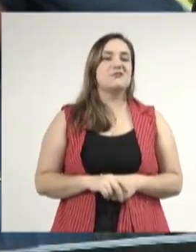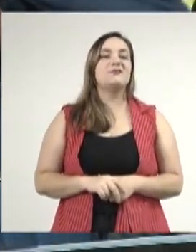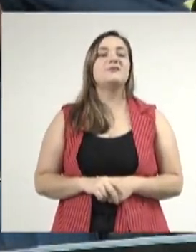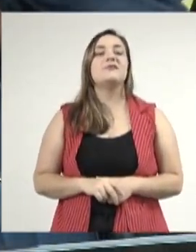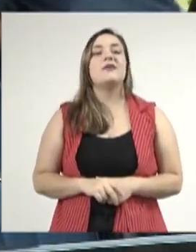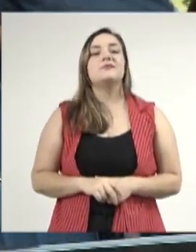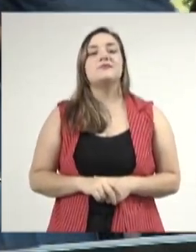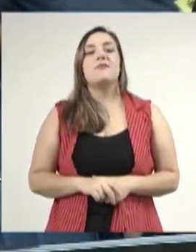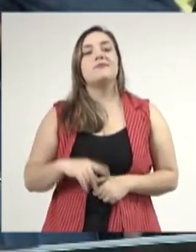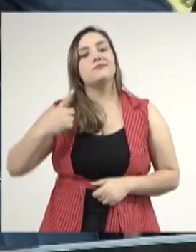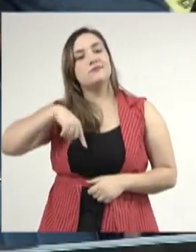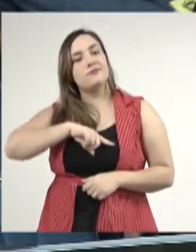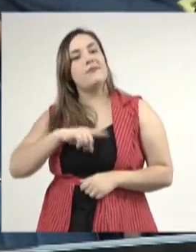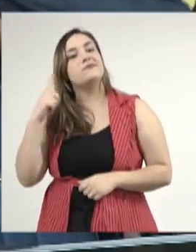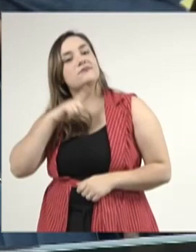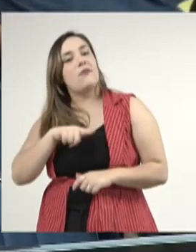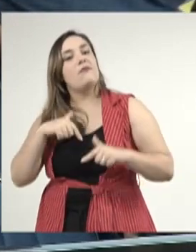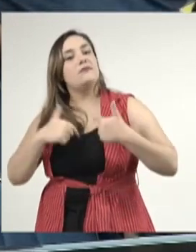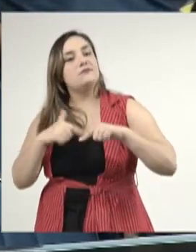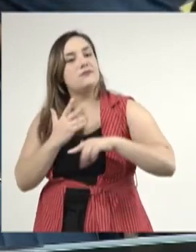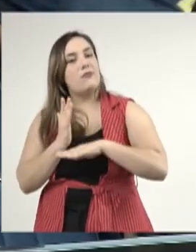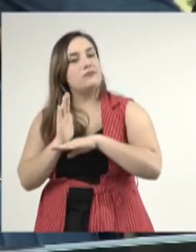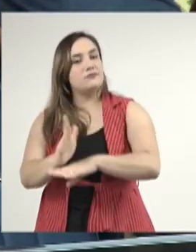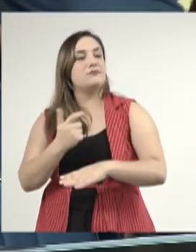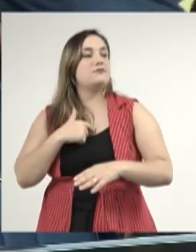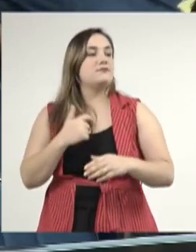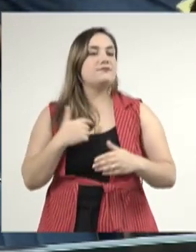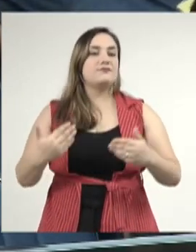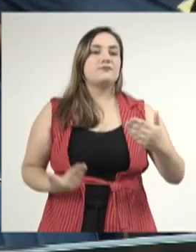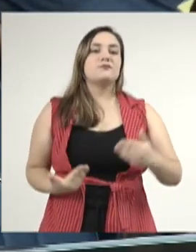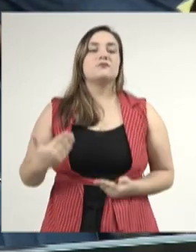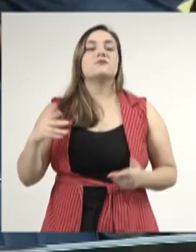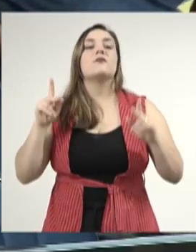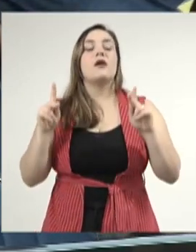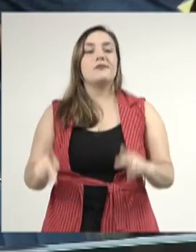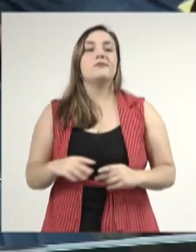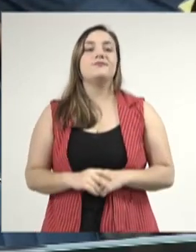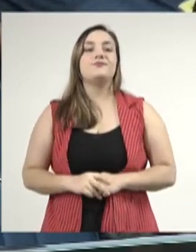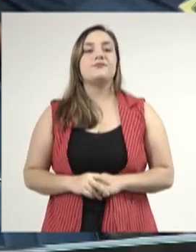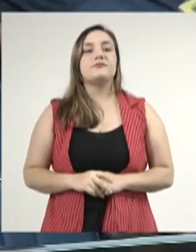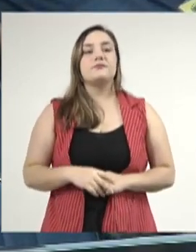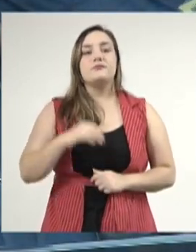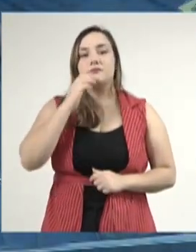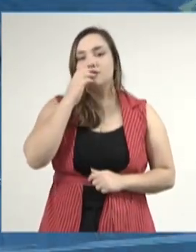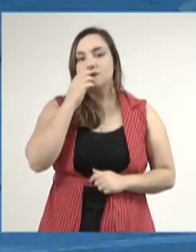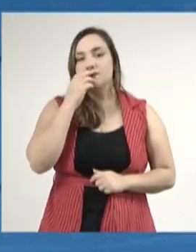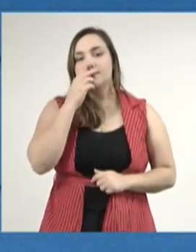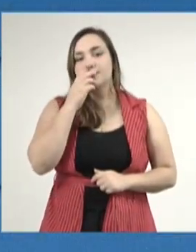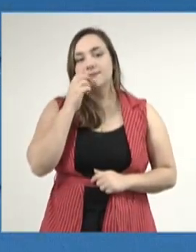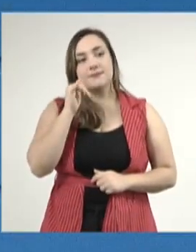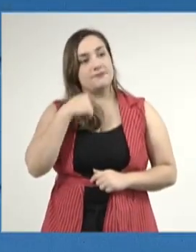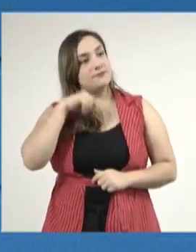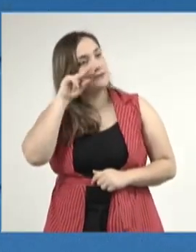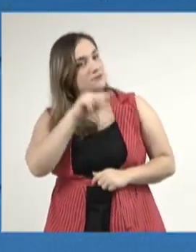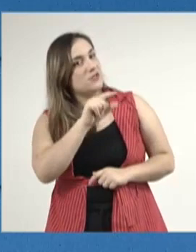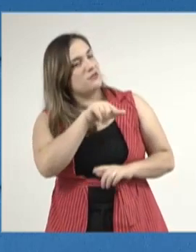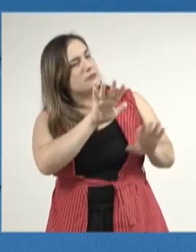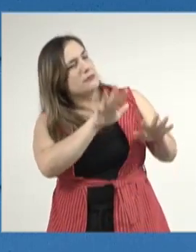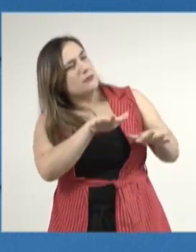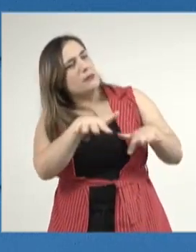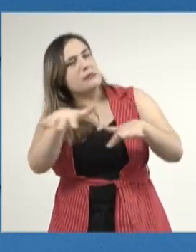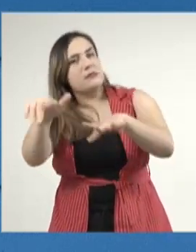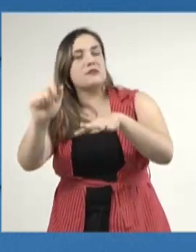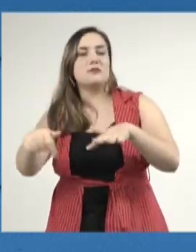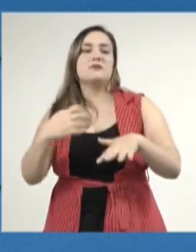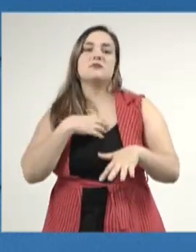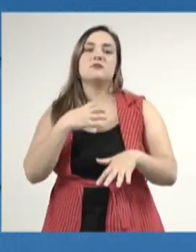trabalhar em prol, sou servidor público, e quando eu vejo os movimentos dos senhores e das senhoras aqui no plenário, eu